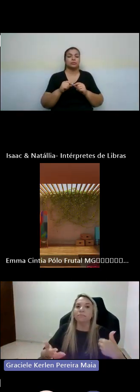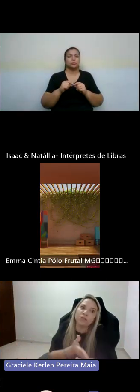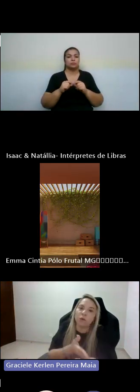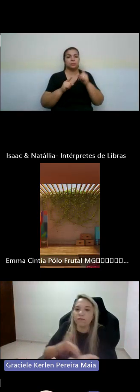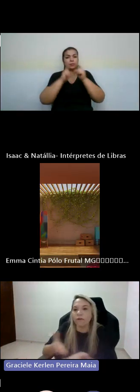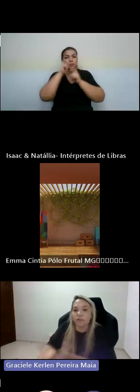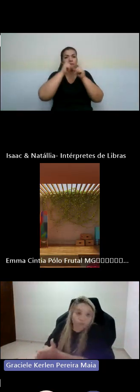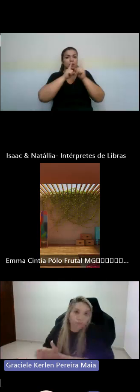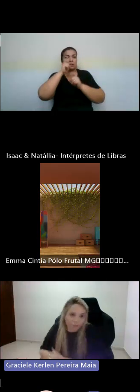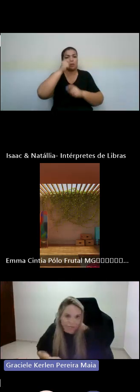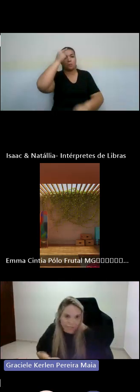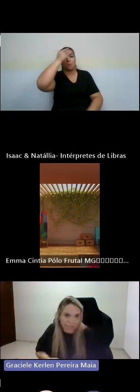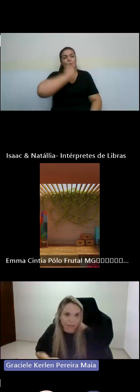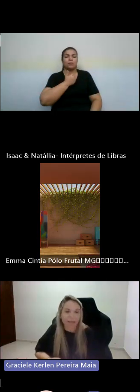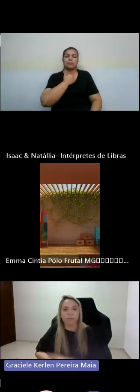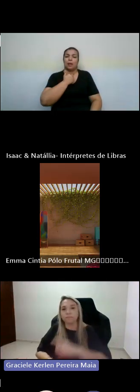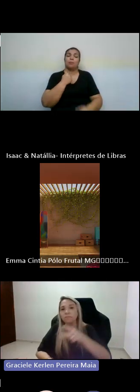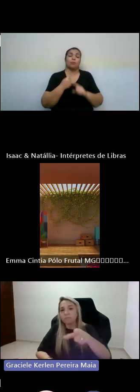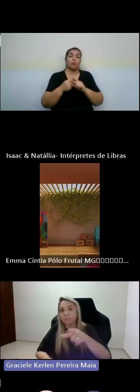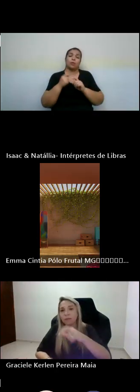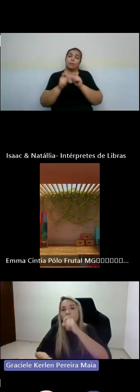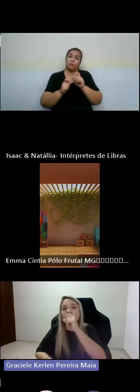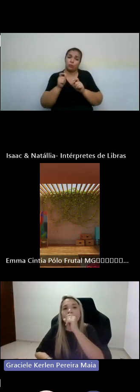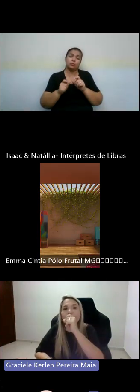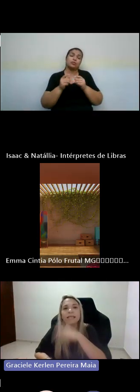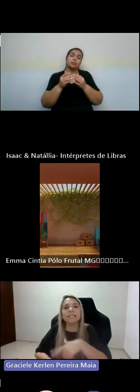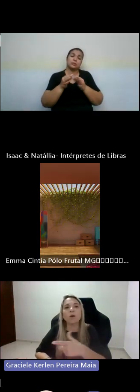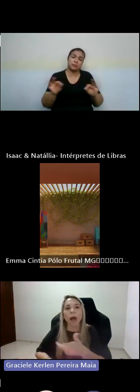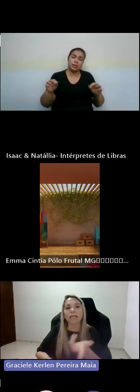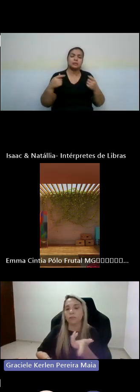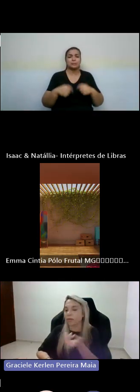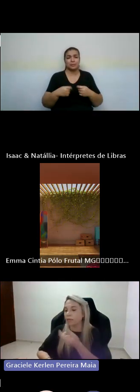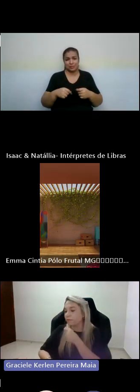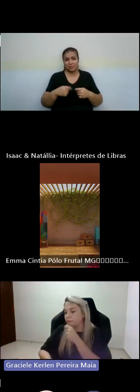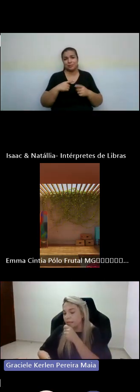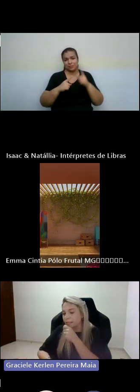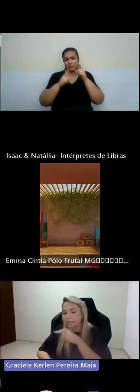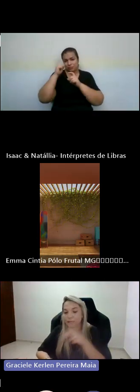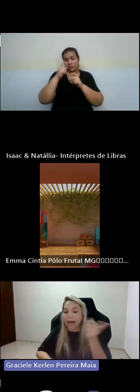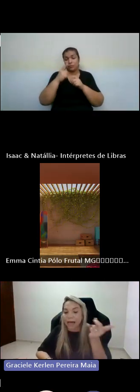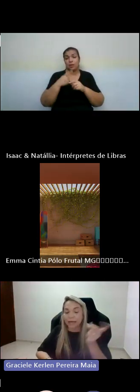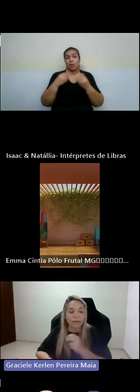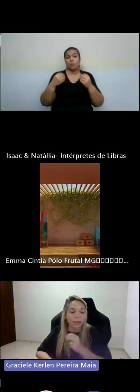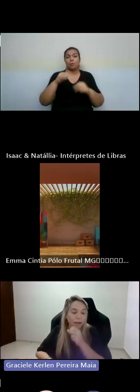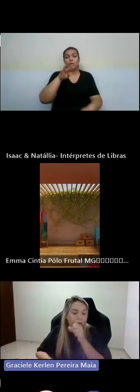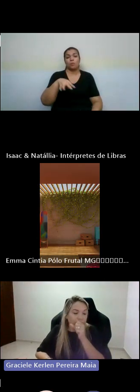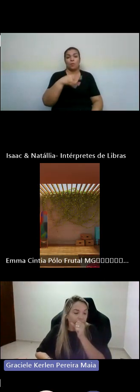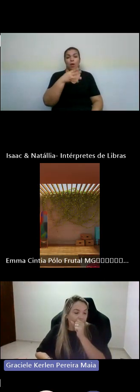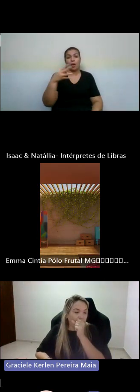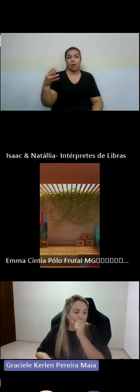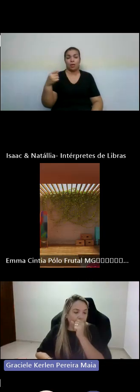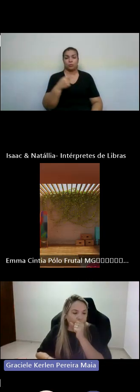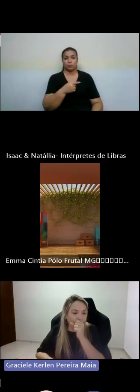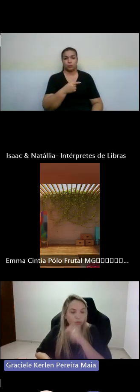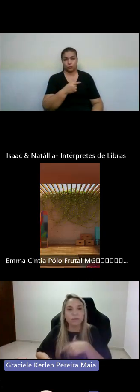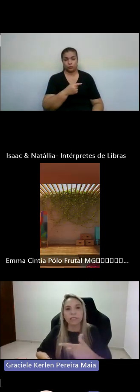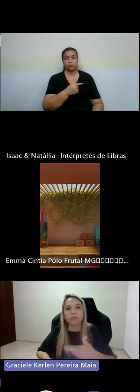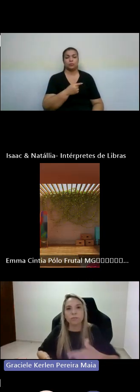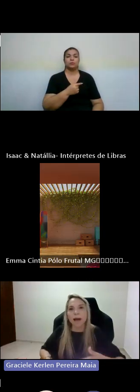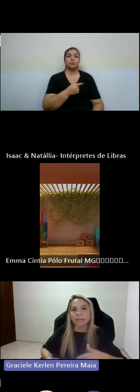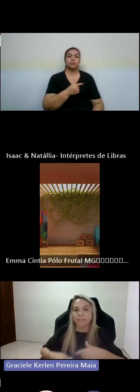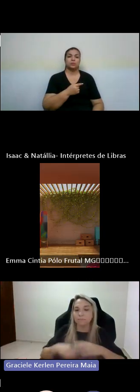vamos falar de morfologia e vamos falar de sintase. Eu coloquei esse quadro aí para vocês, lá